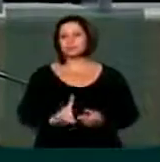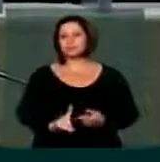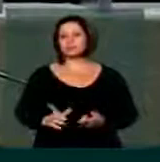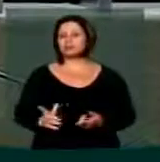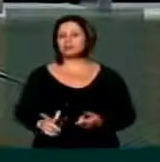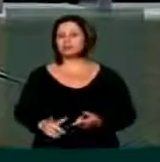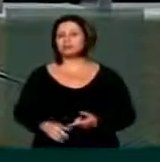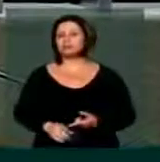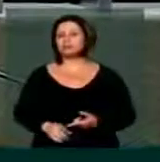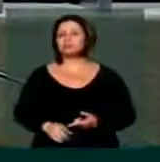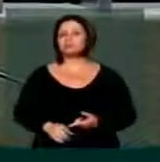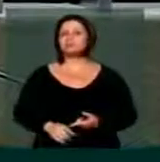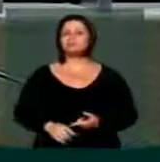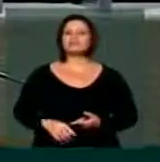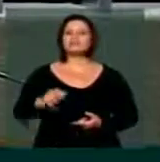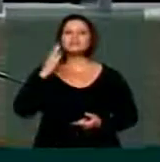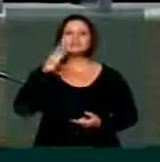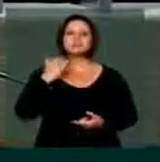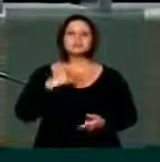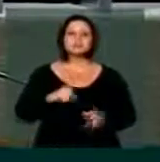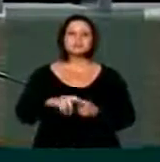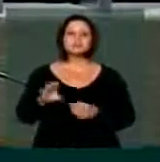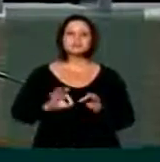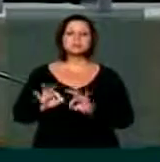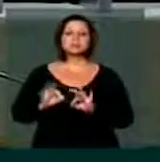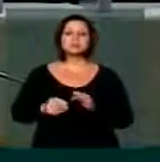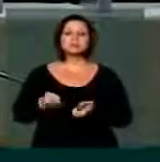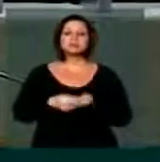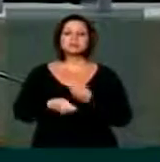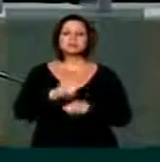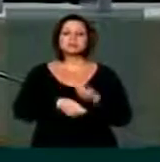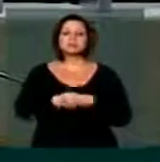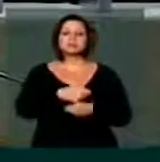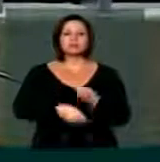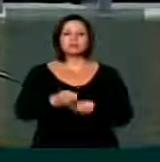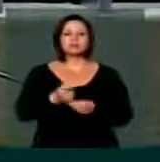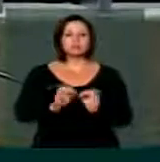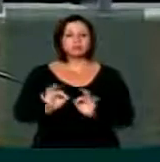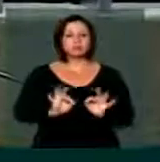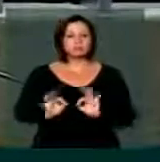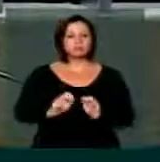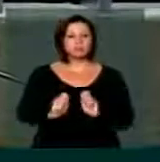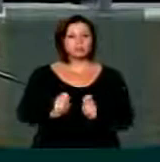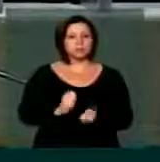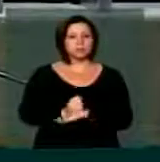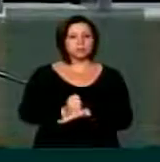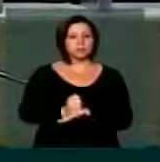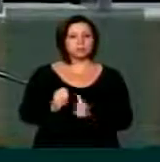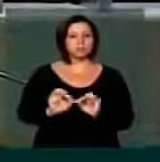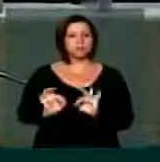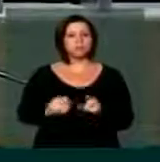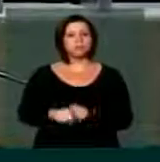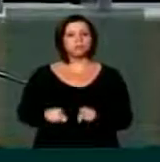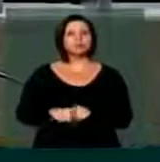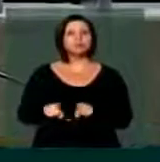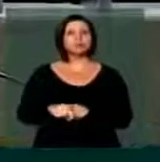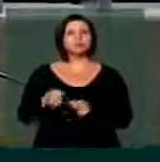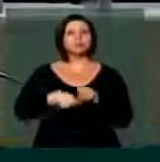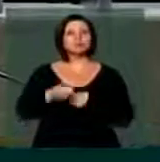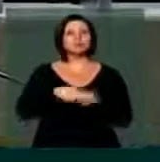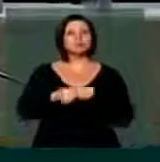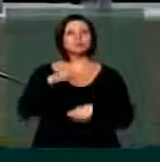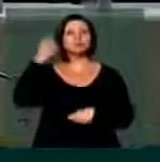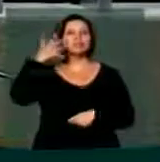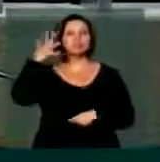direito para os banqueiros da condução da política monetária brasileira, vale dizer, da política